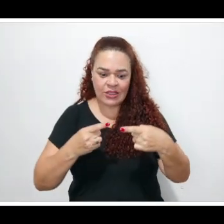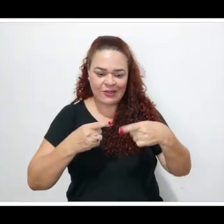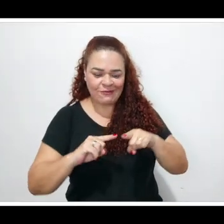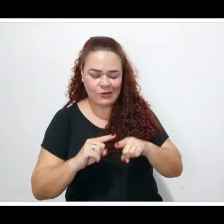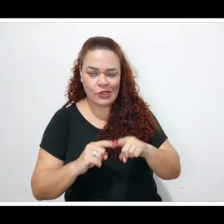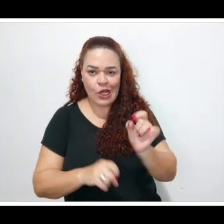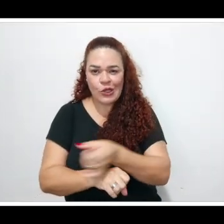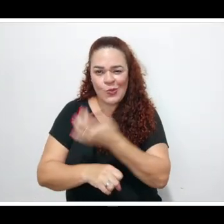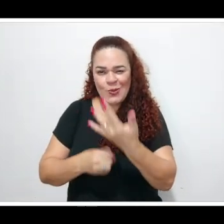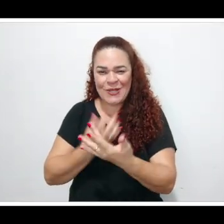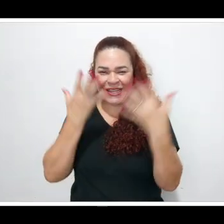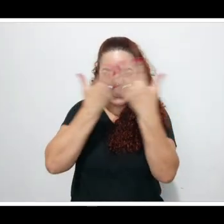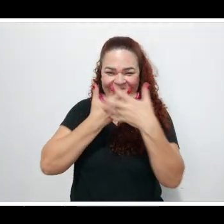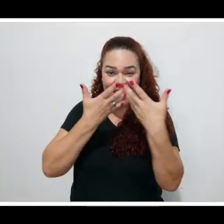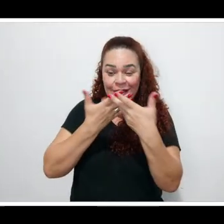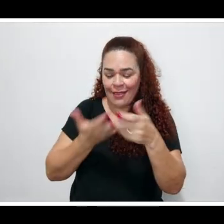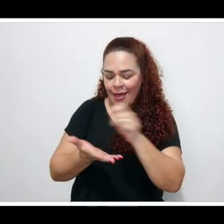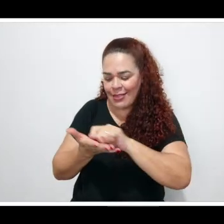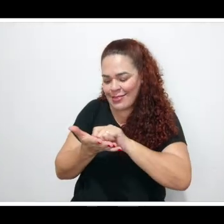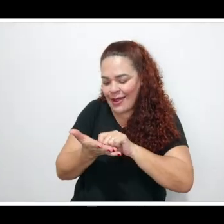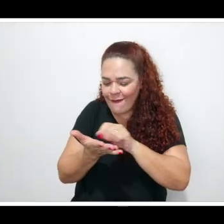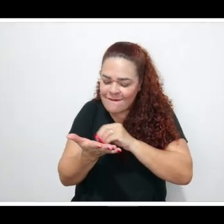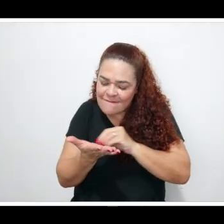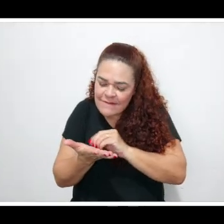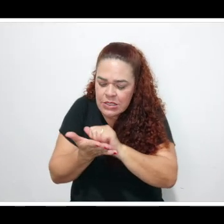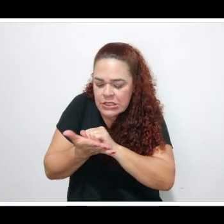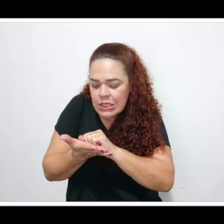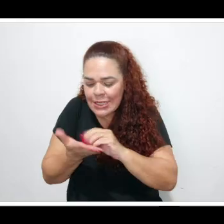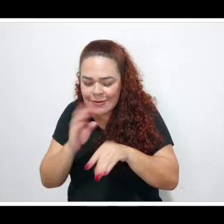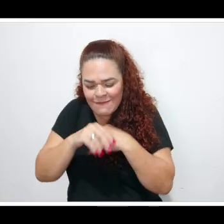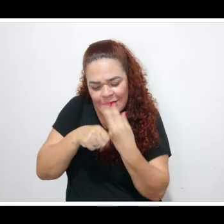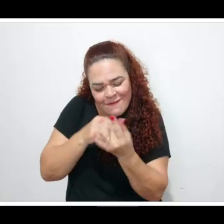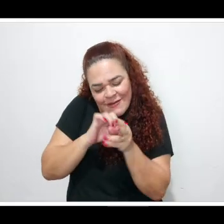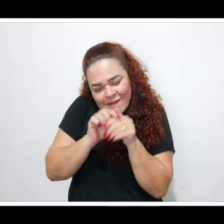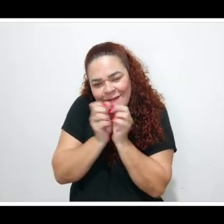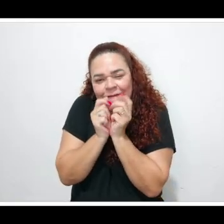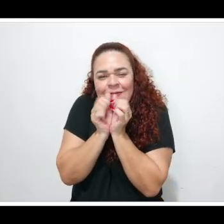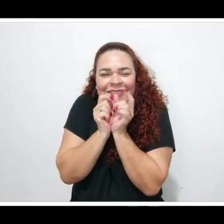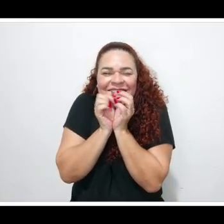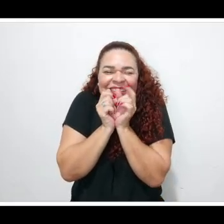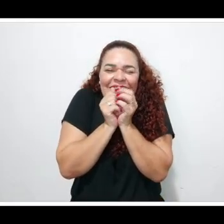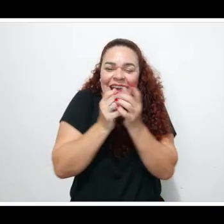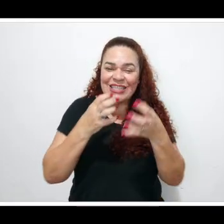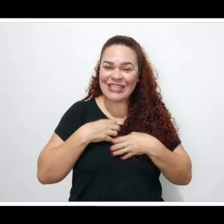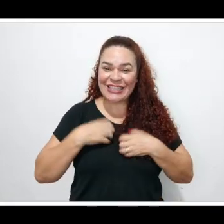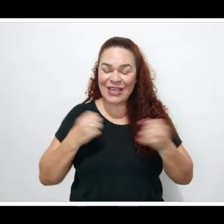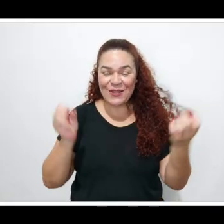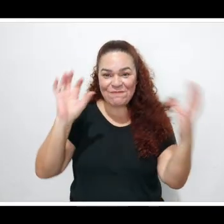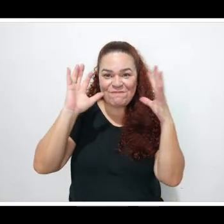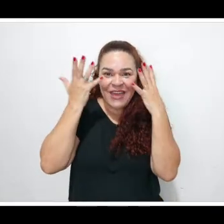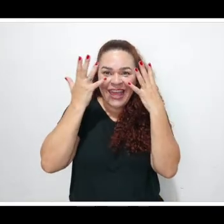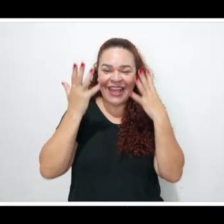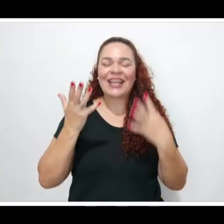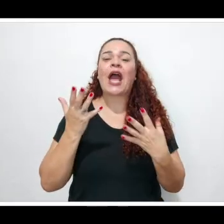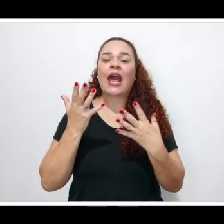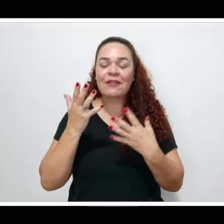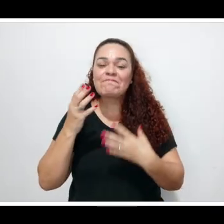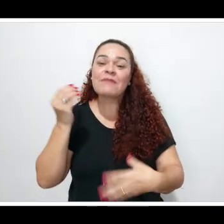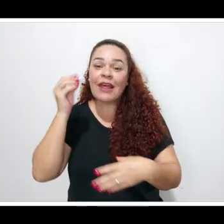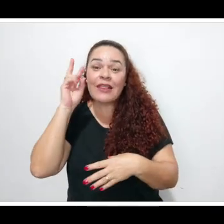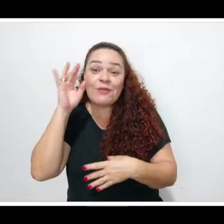que encanta. Rabiscar, traçar, escrever, enrolar, amassar, sentir e criar, a partir do